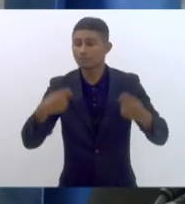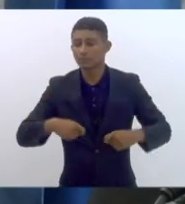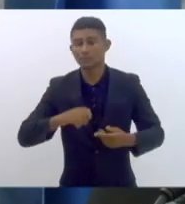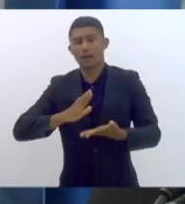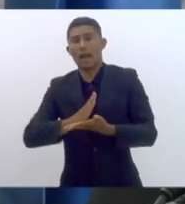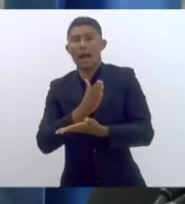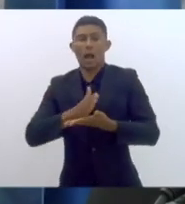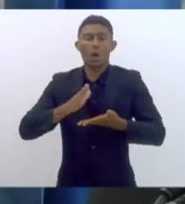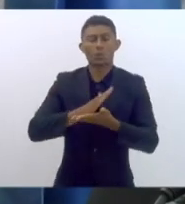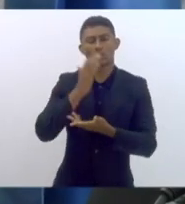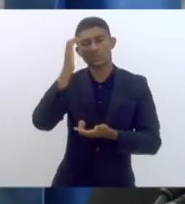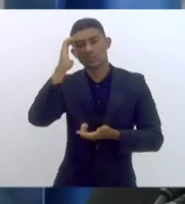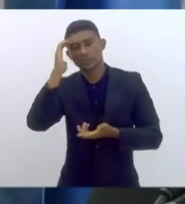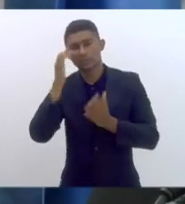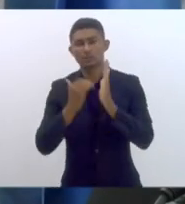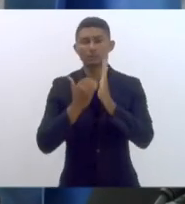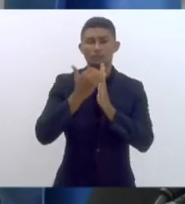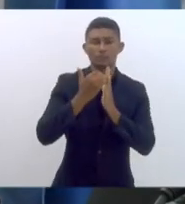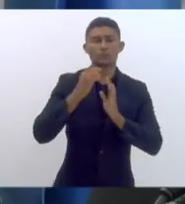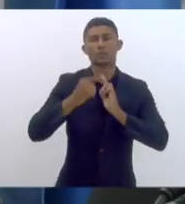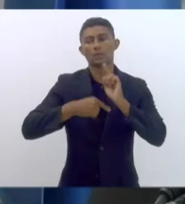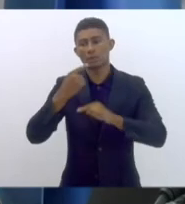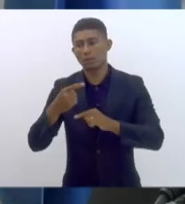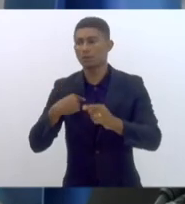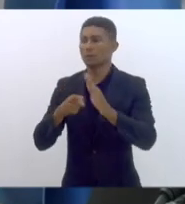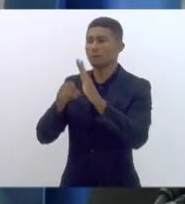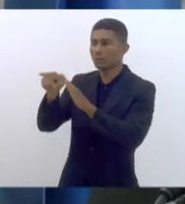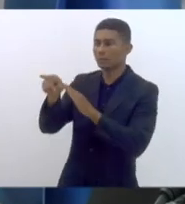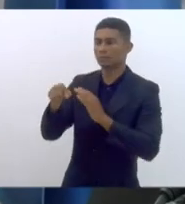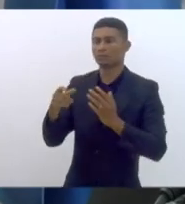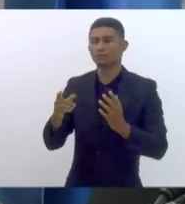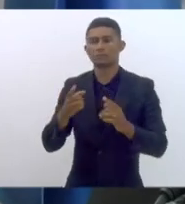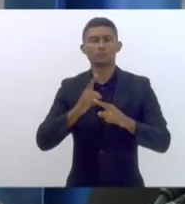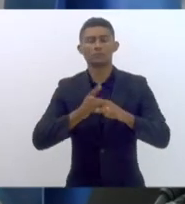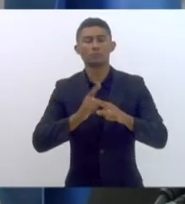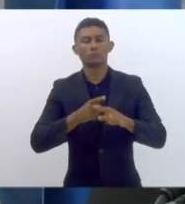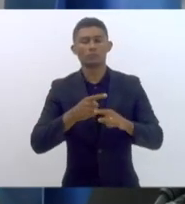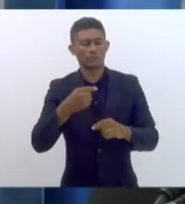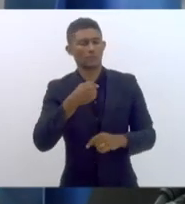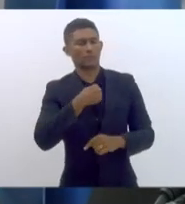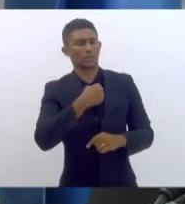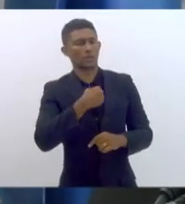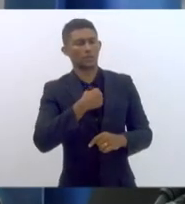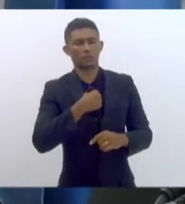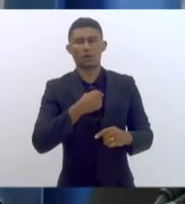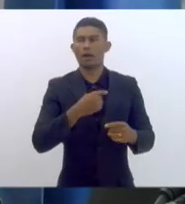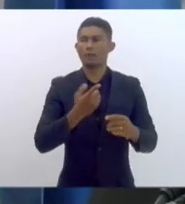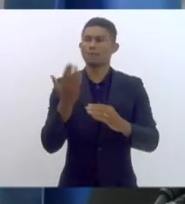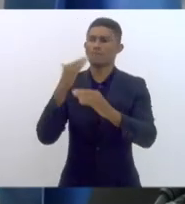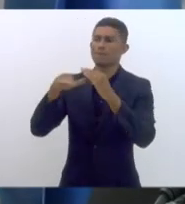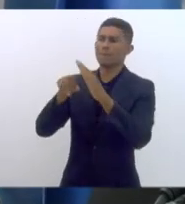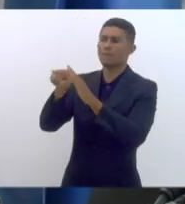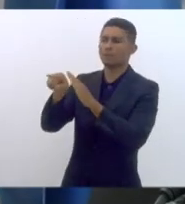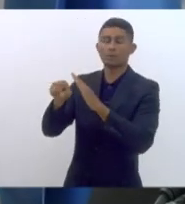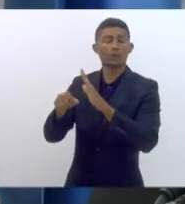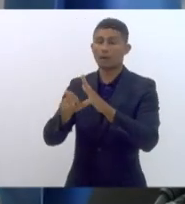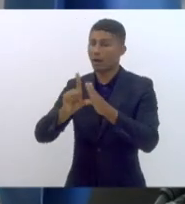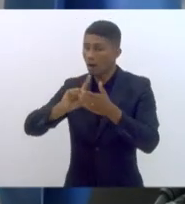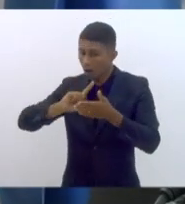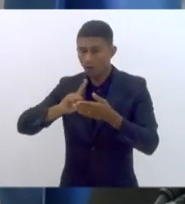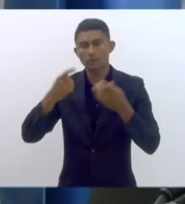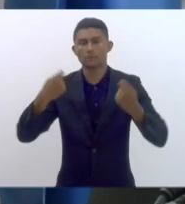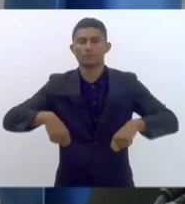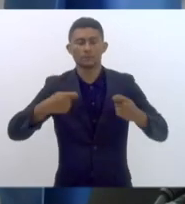ali levantadas para depois perguntar, porque eu não vou encaminhar pergunta que eu mesma não esteja entendendo. Tem para mim ali umas